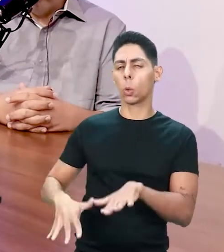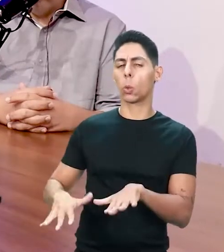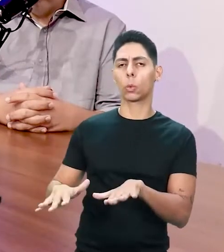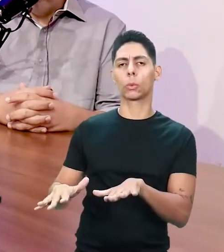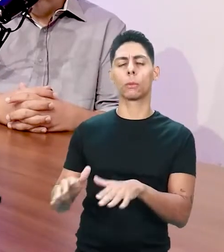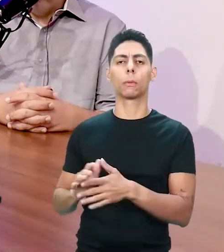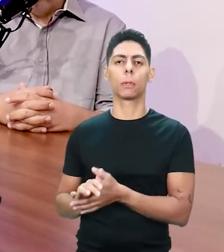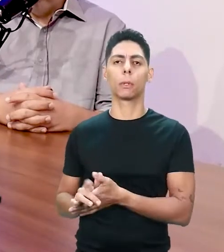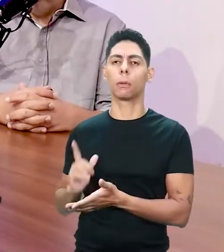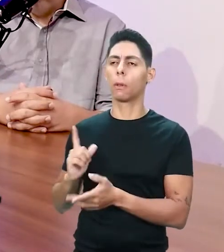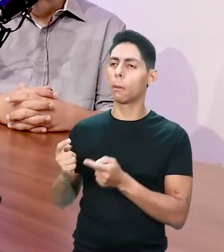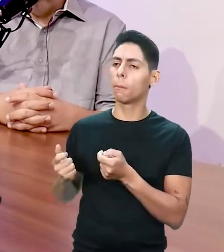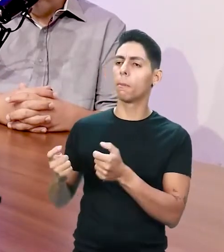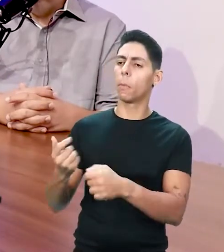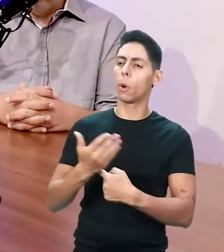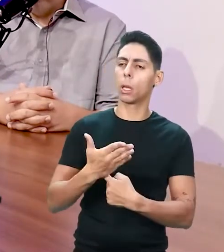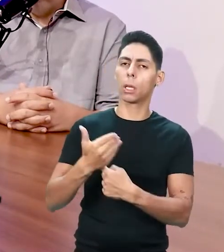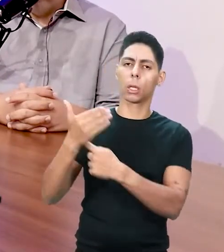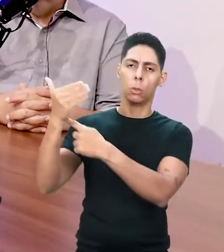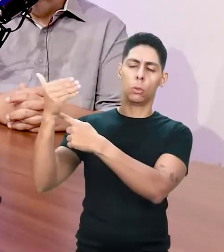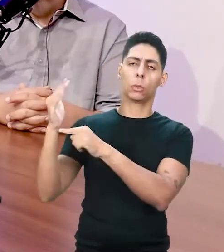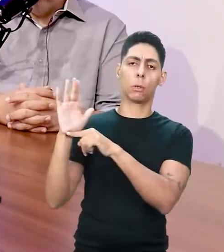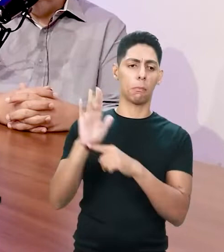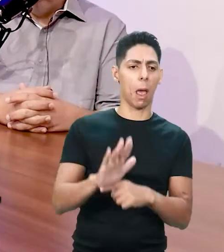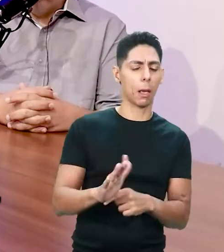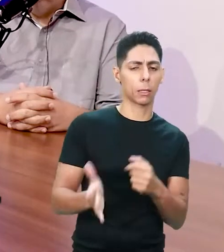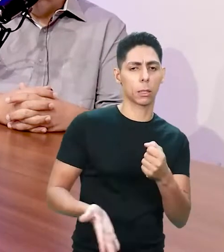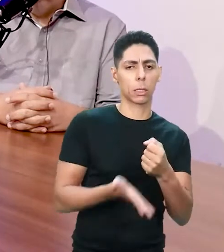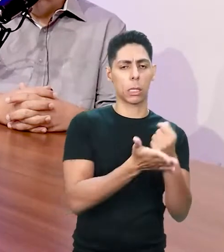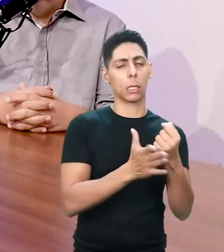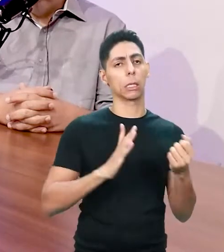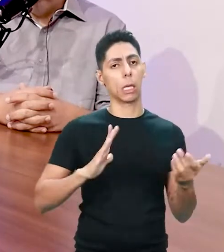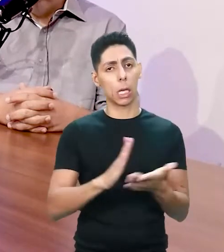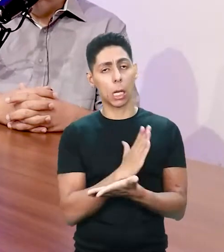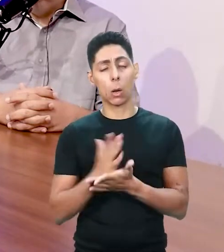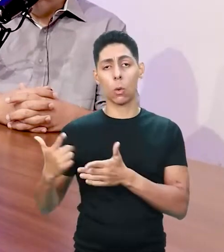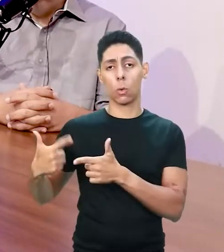tem pouquíssima tecnologia assistiva. E até algumas polêmicas por